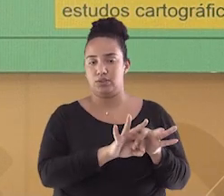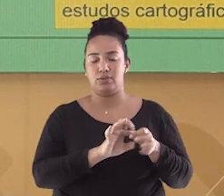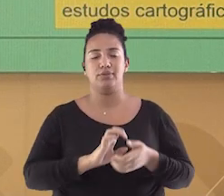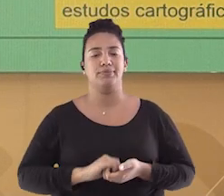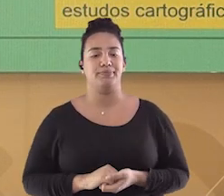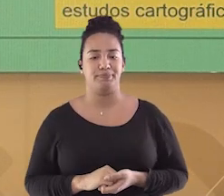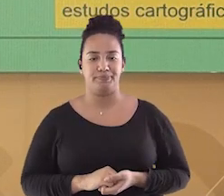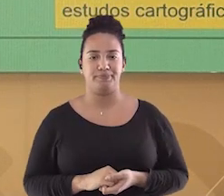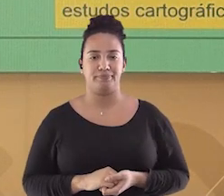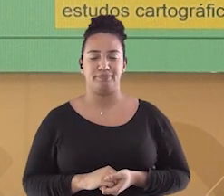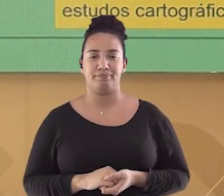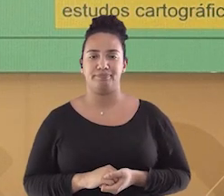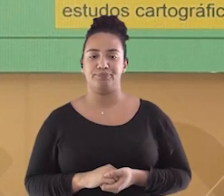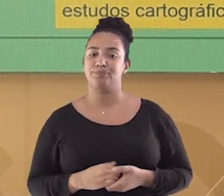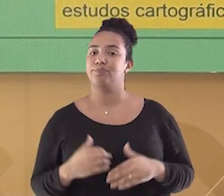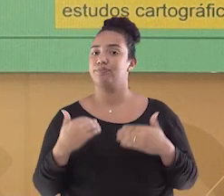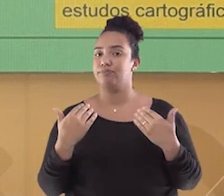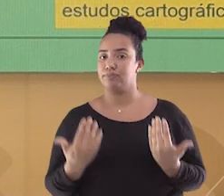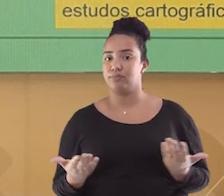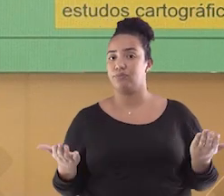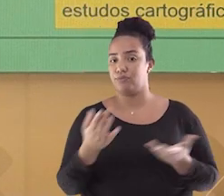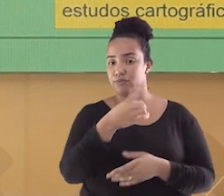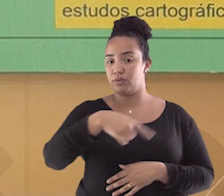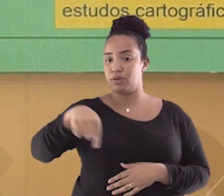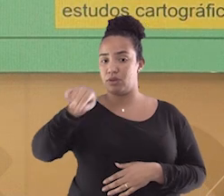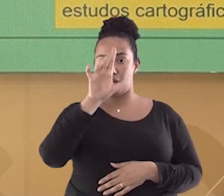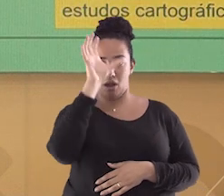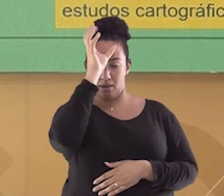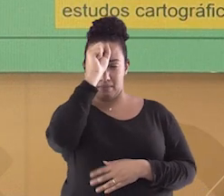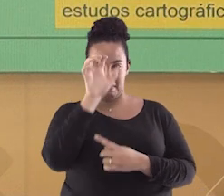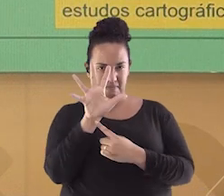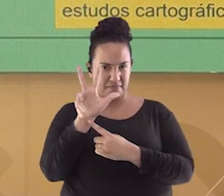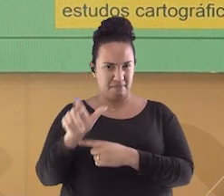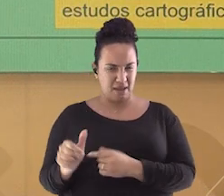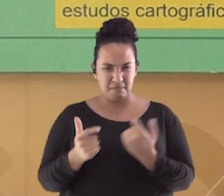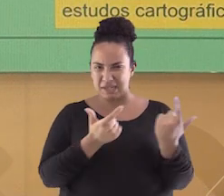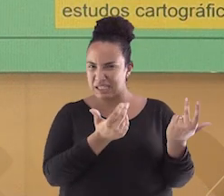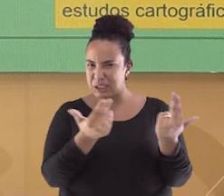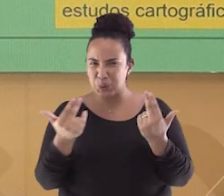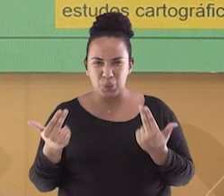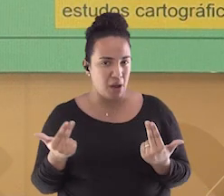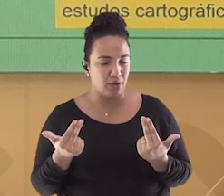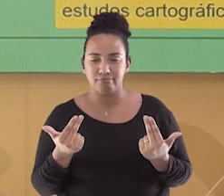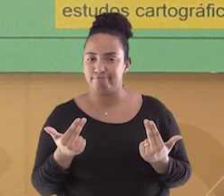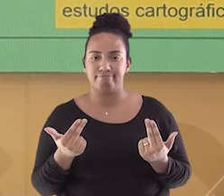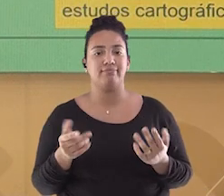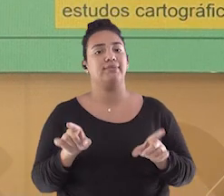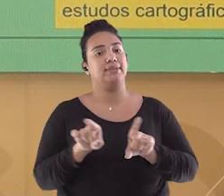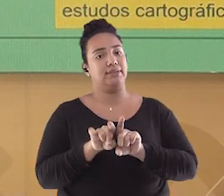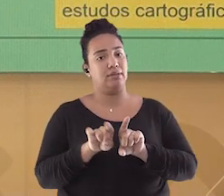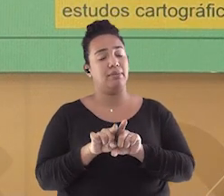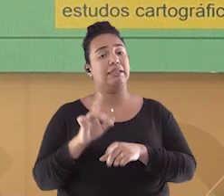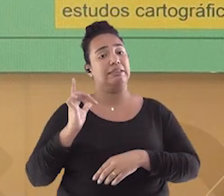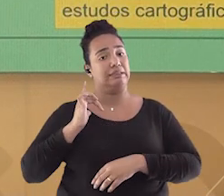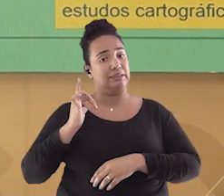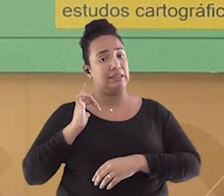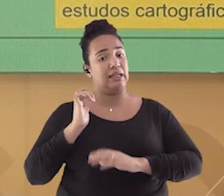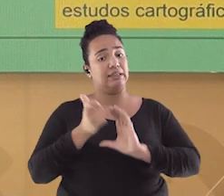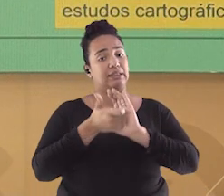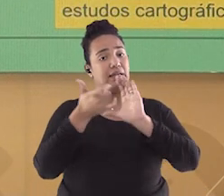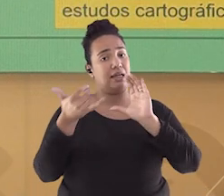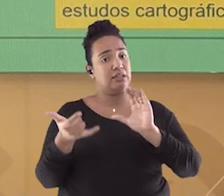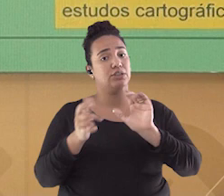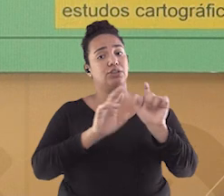tipo de informação do mapa. Como vimos, os mapas não são todos iguais e também não são criados